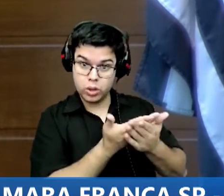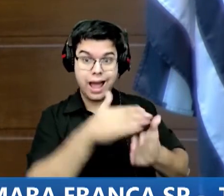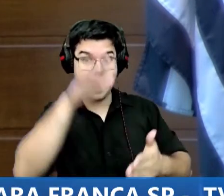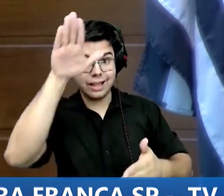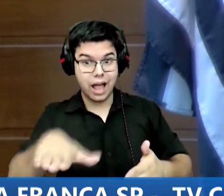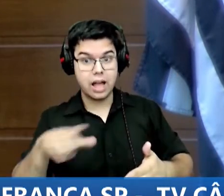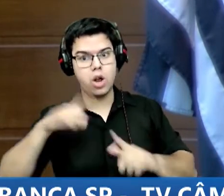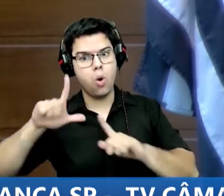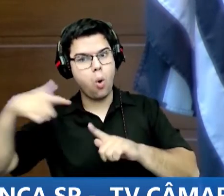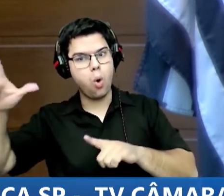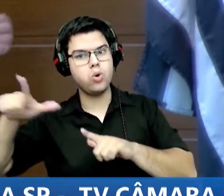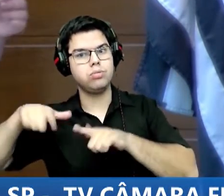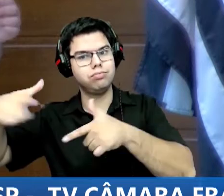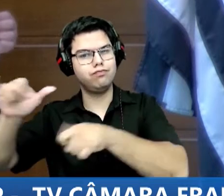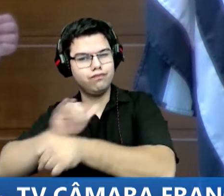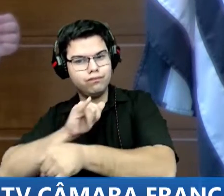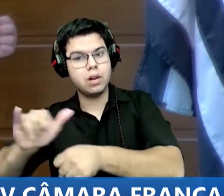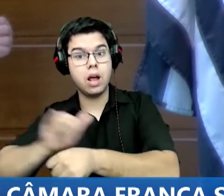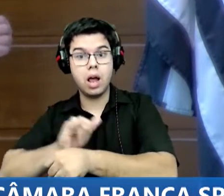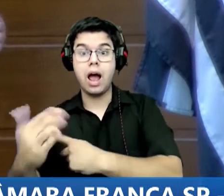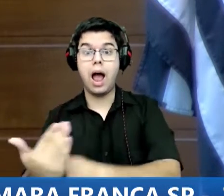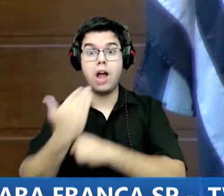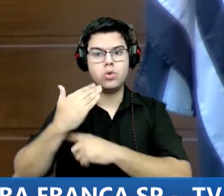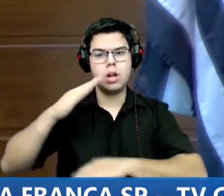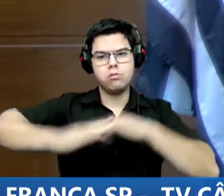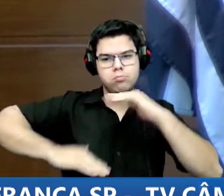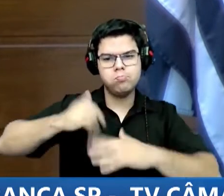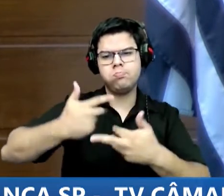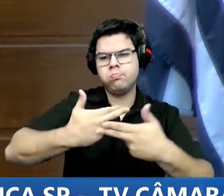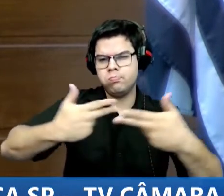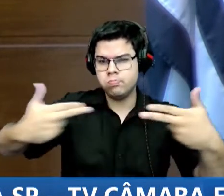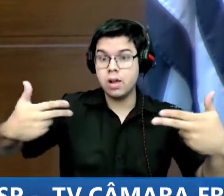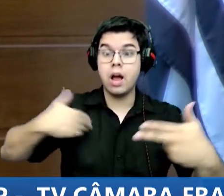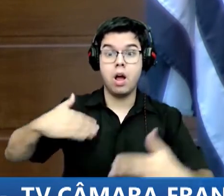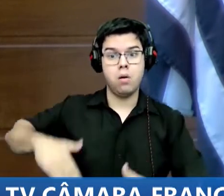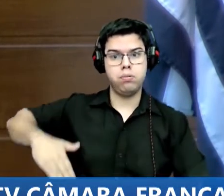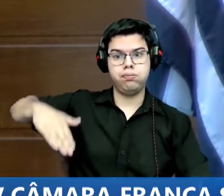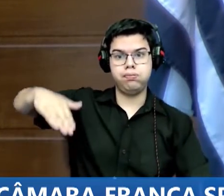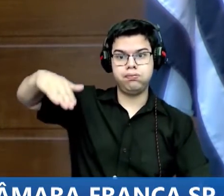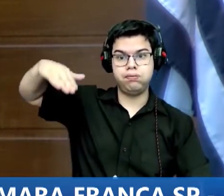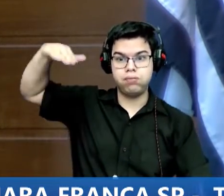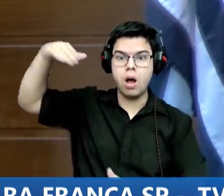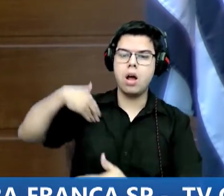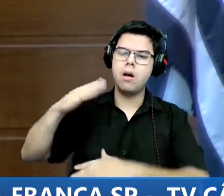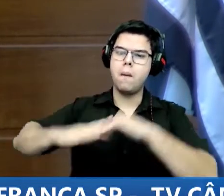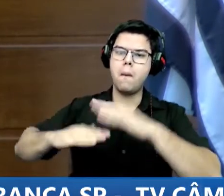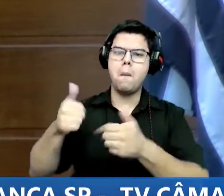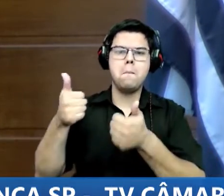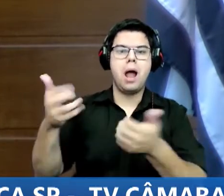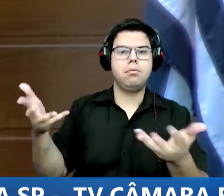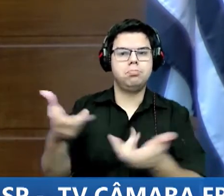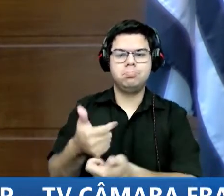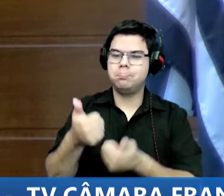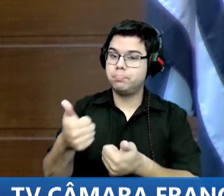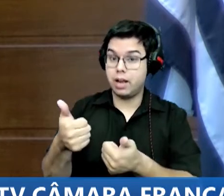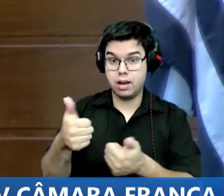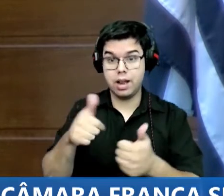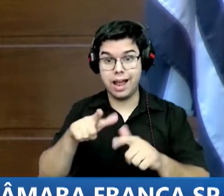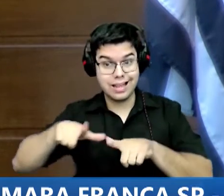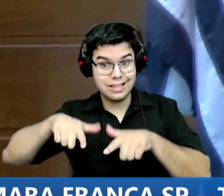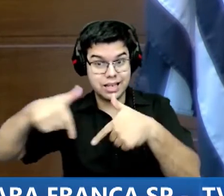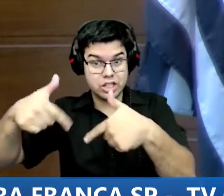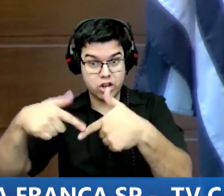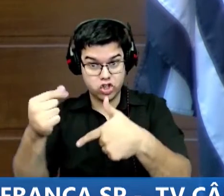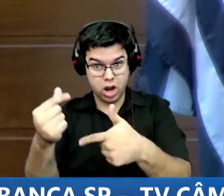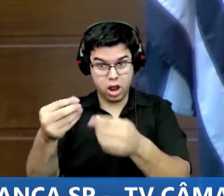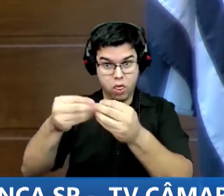delas competências e habilidades para que eles possam seguir na vida adulta da melhor forma possível. Então, essas são iniciativas que nós não gastaríamos muito. Bastaria